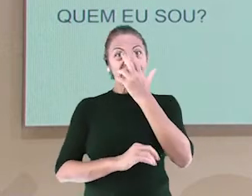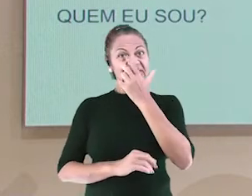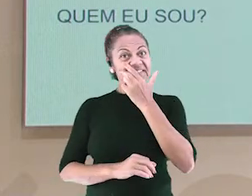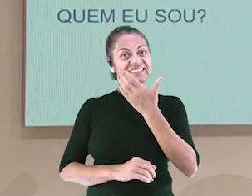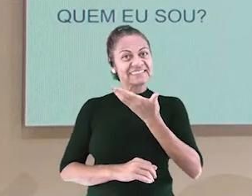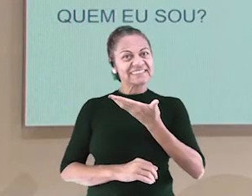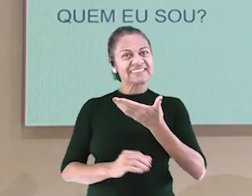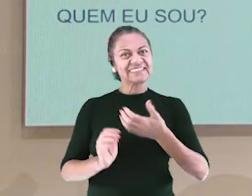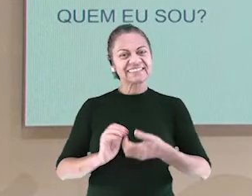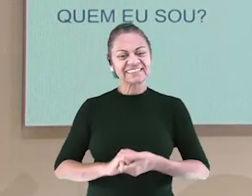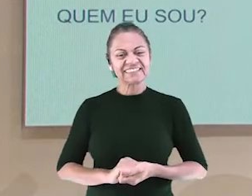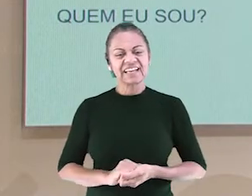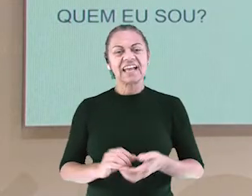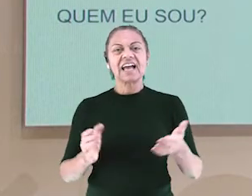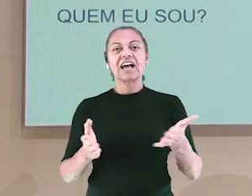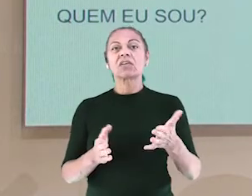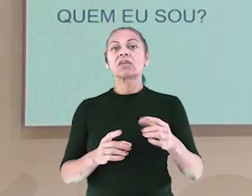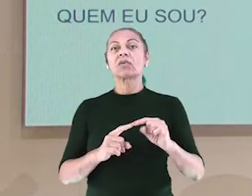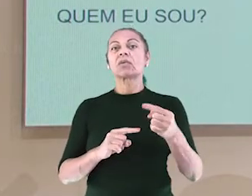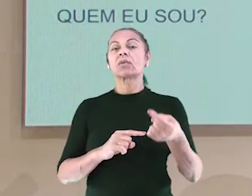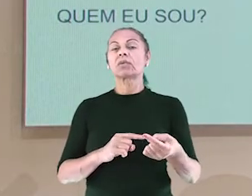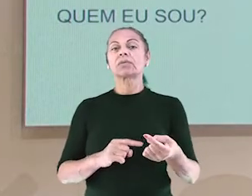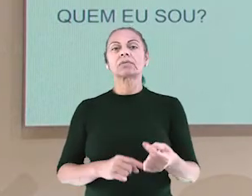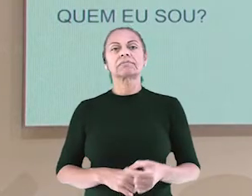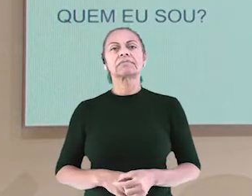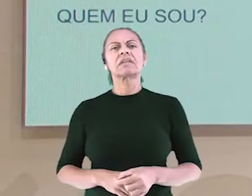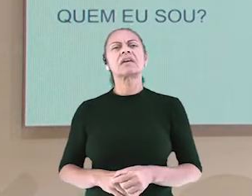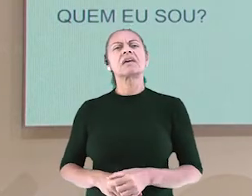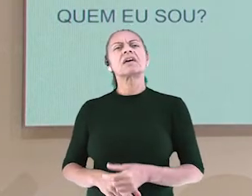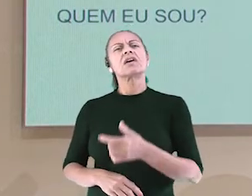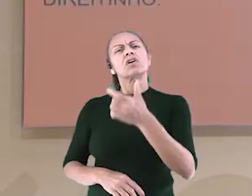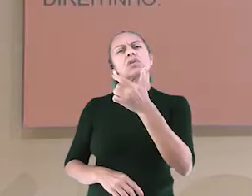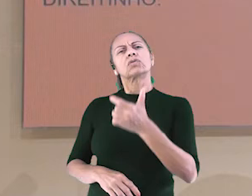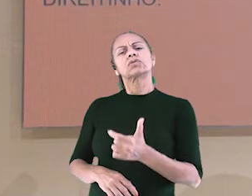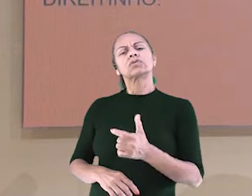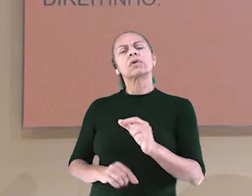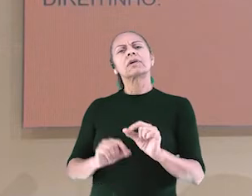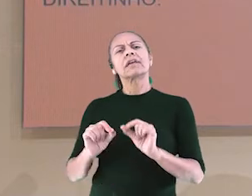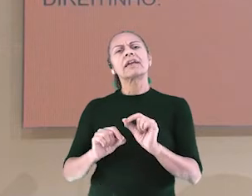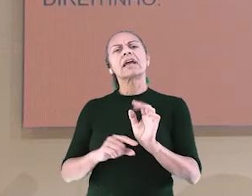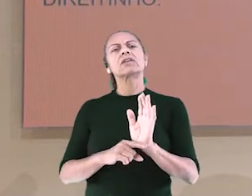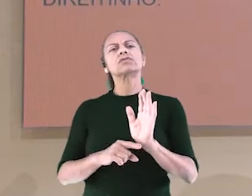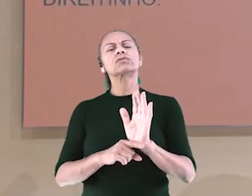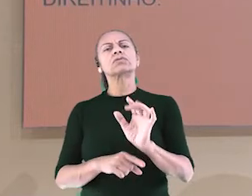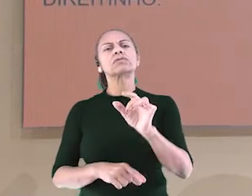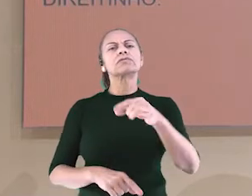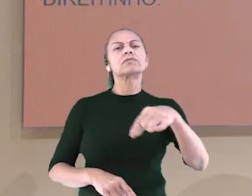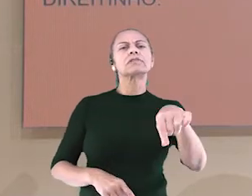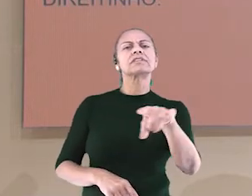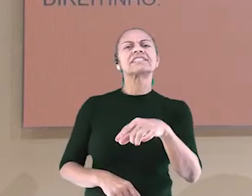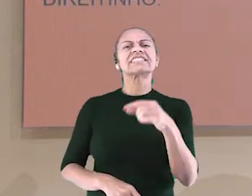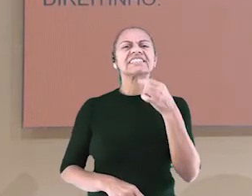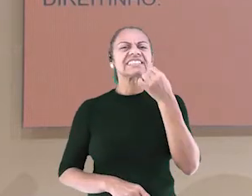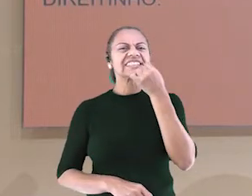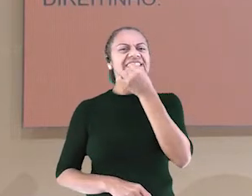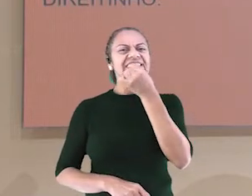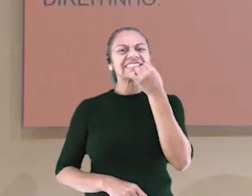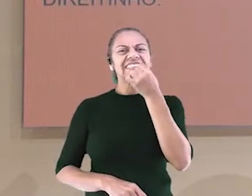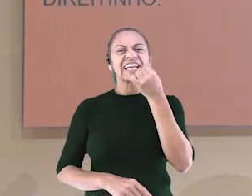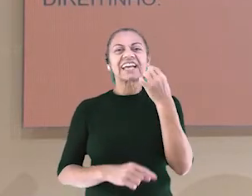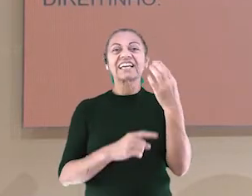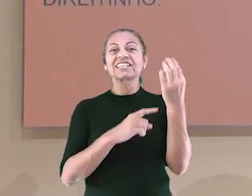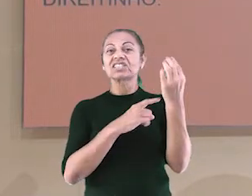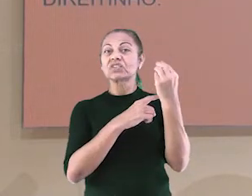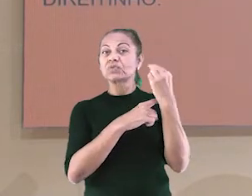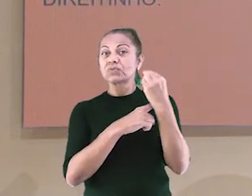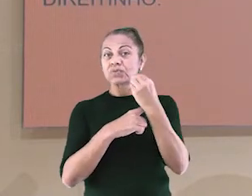deixar bem bonitos. Agora vamos para a próxima. Eu sou quem te ajuda a cuidar dos seus dentes.